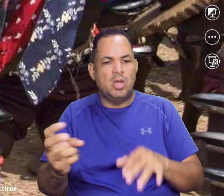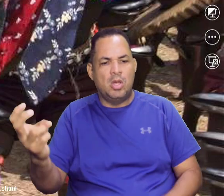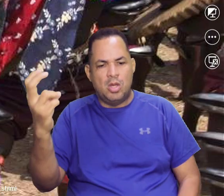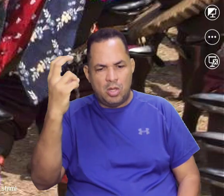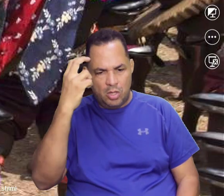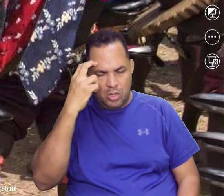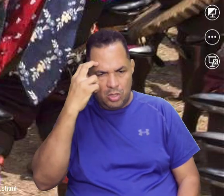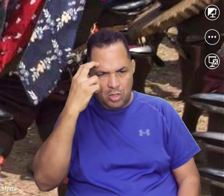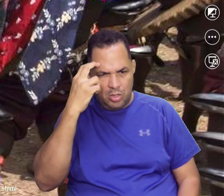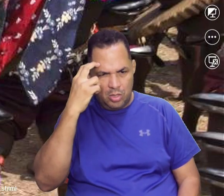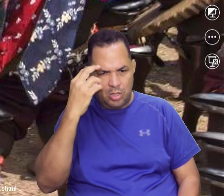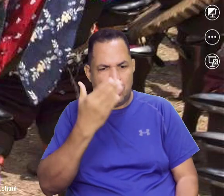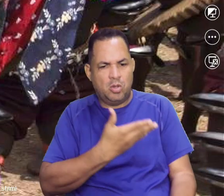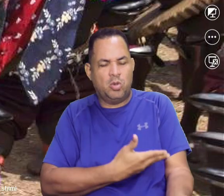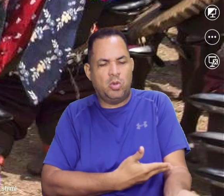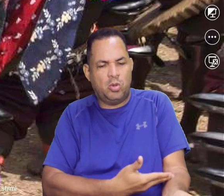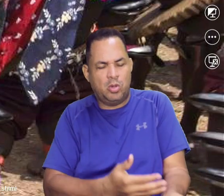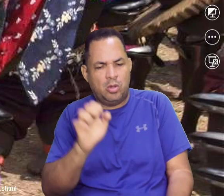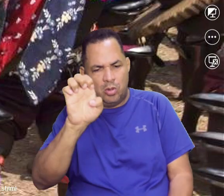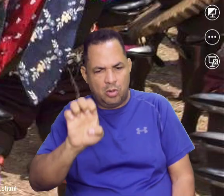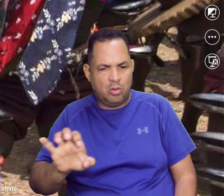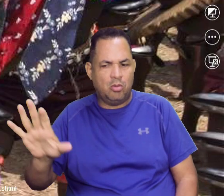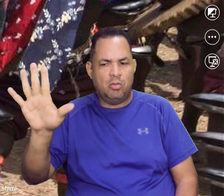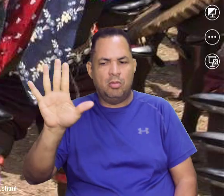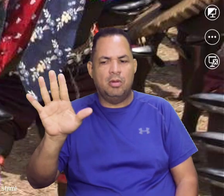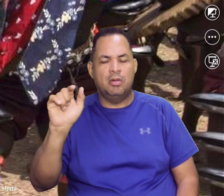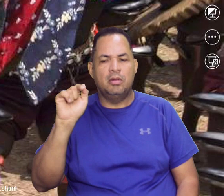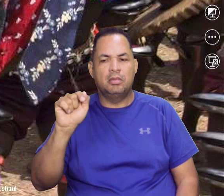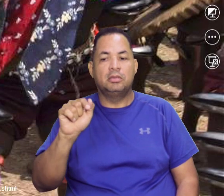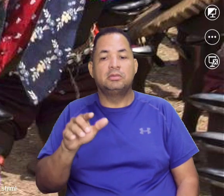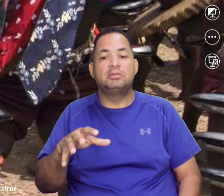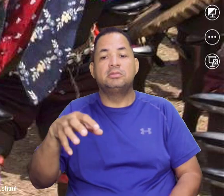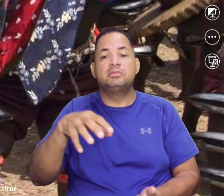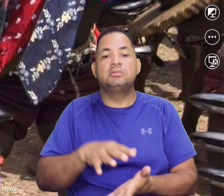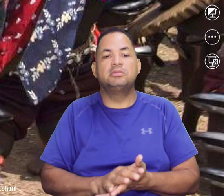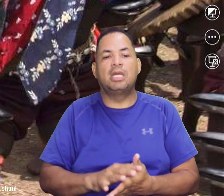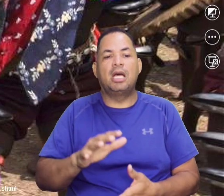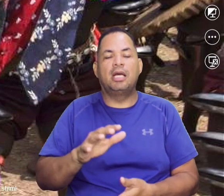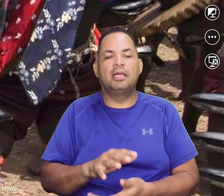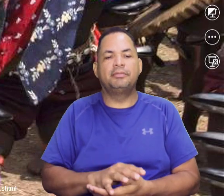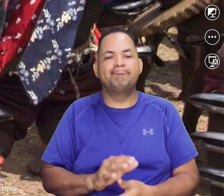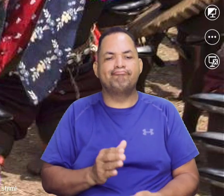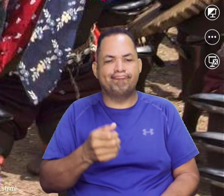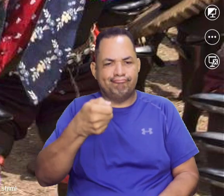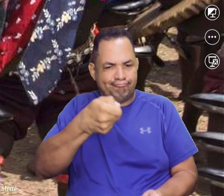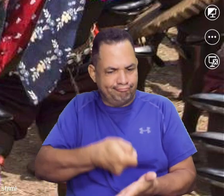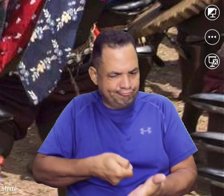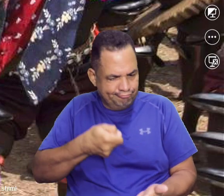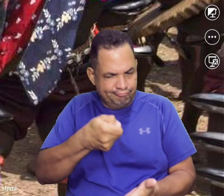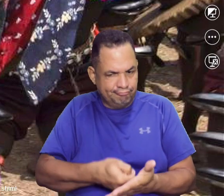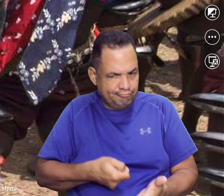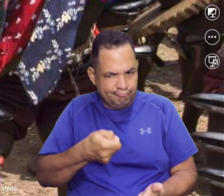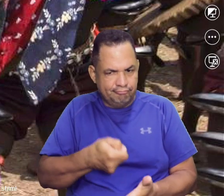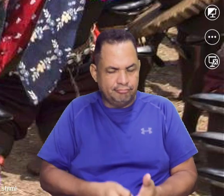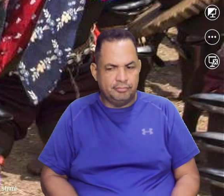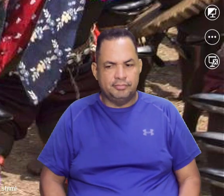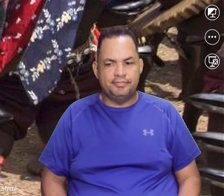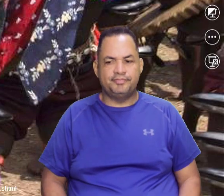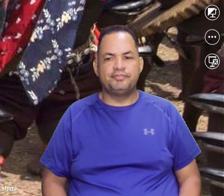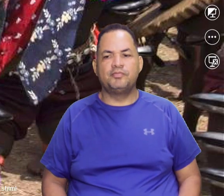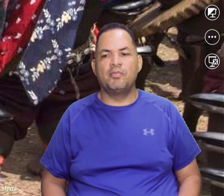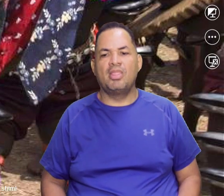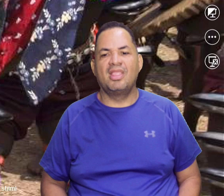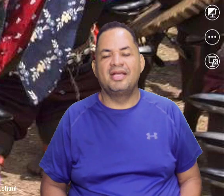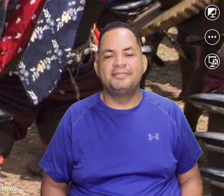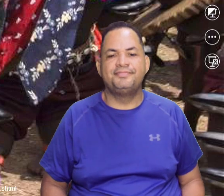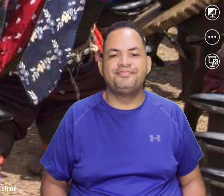cultura branca, da cultura europeia na África. Então aí você vê um ato de resistência, onde depois de